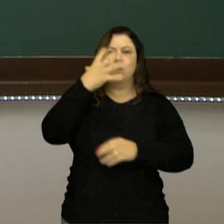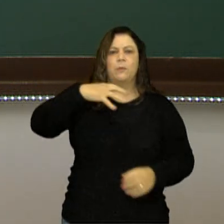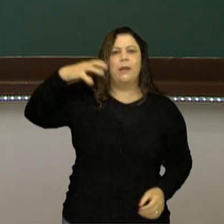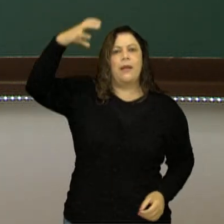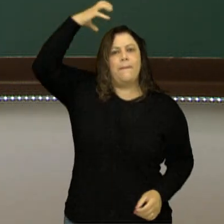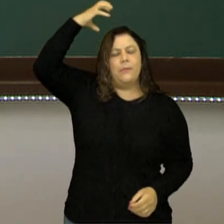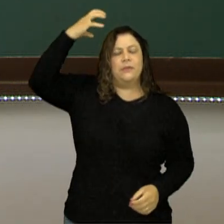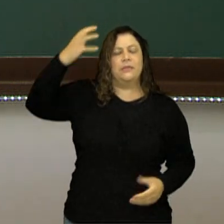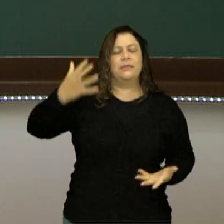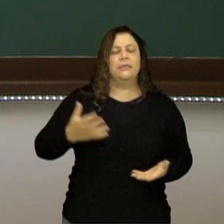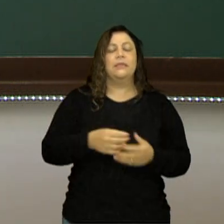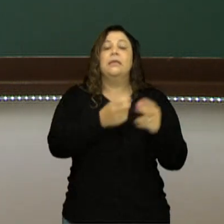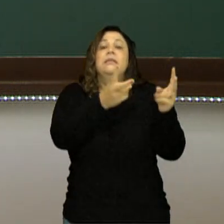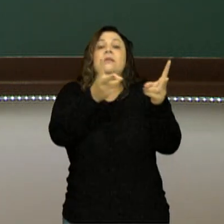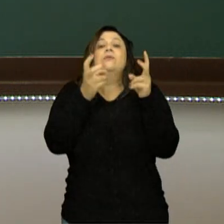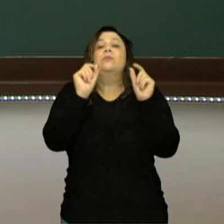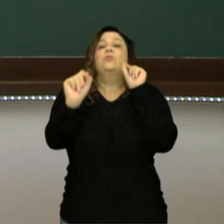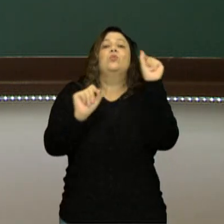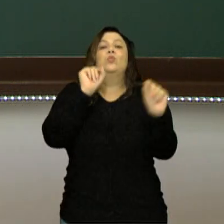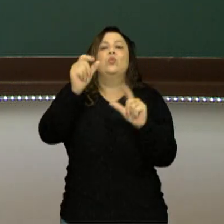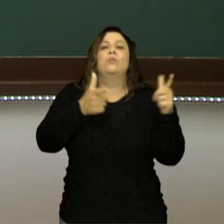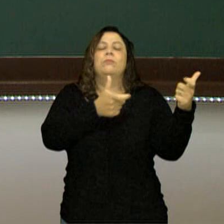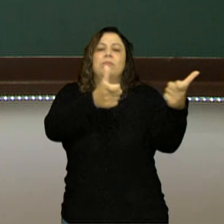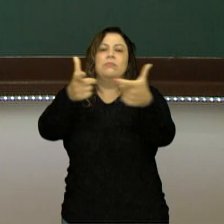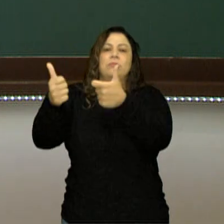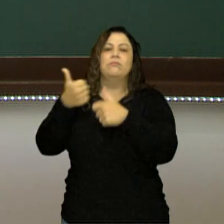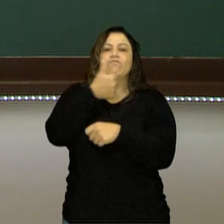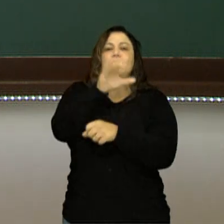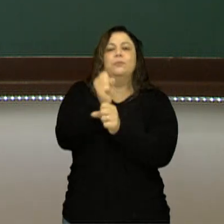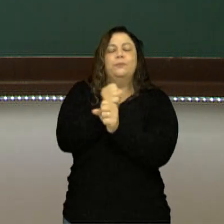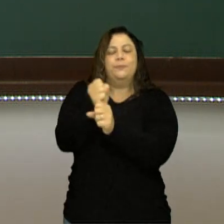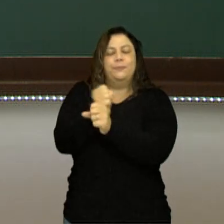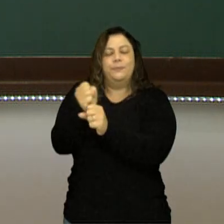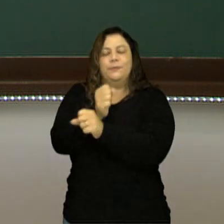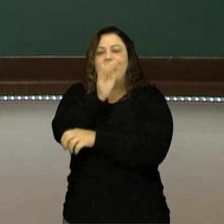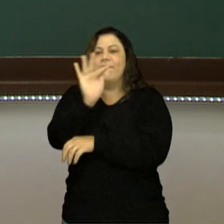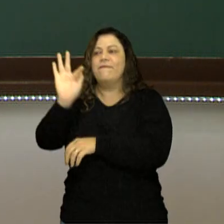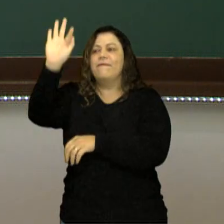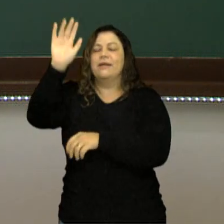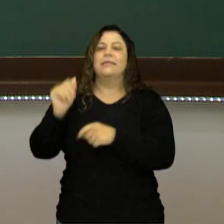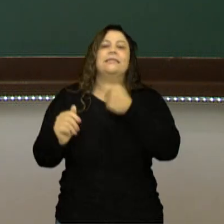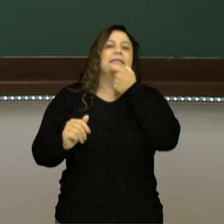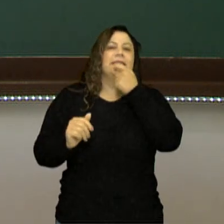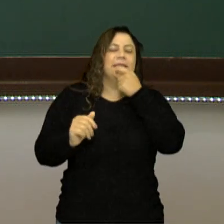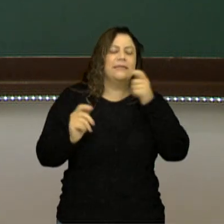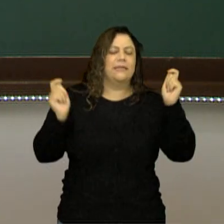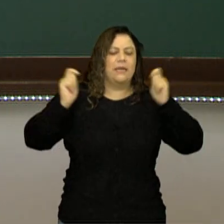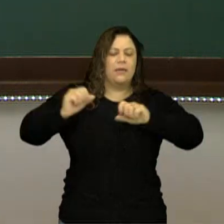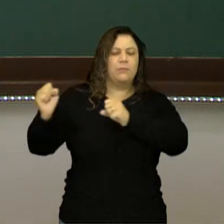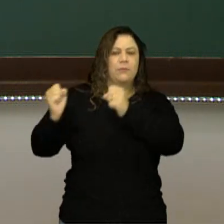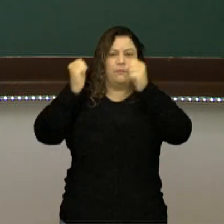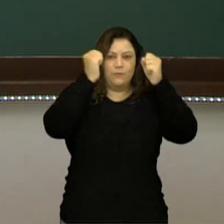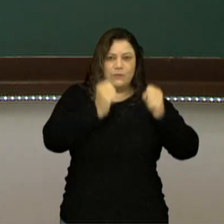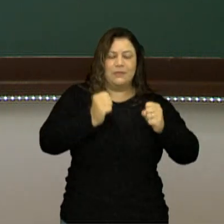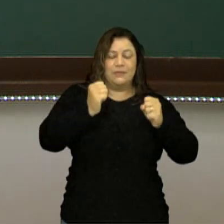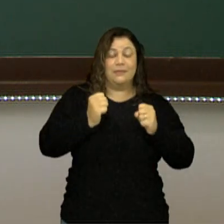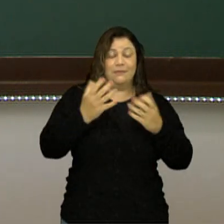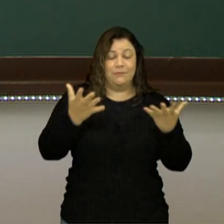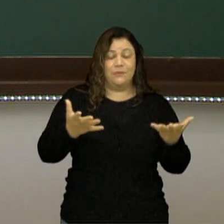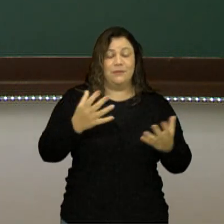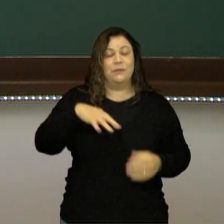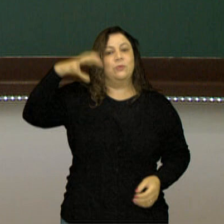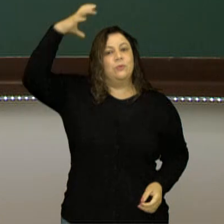Né? Então, veja, como a Guerra dos 100 Anos entre França e Inglaterra contribuiu para fortalecer o poder do rei e de que forma